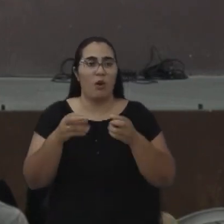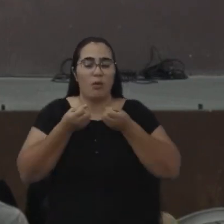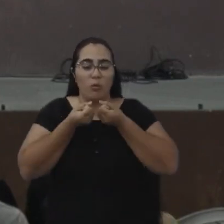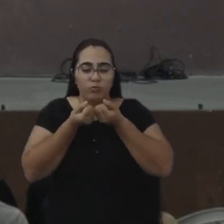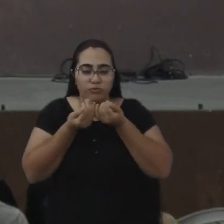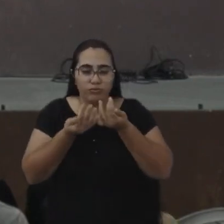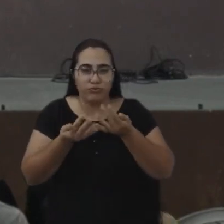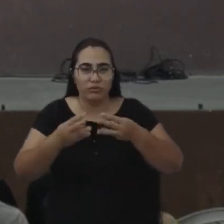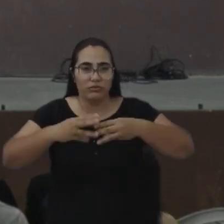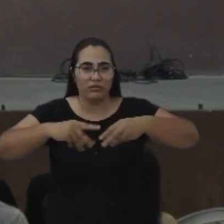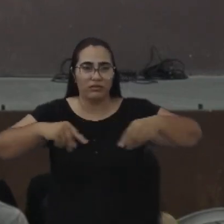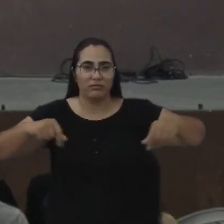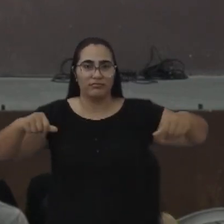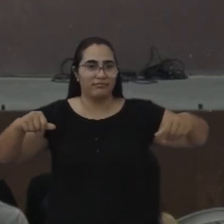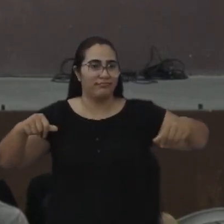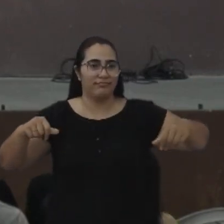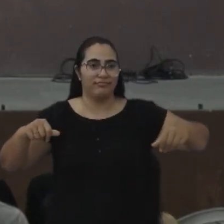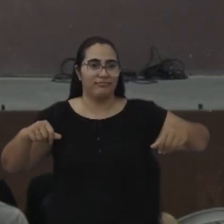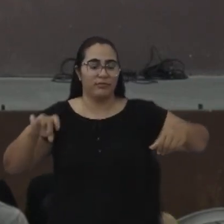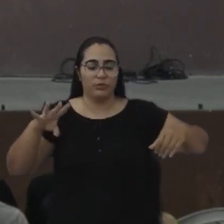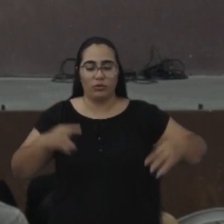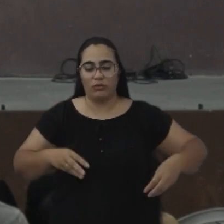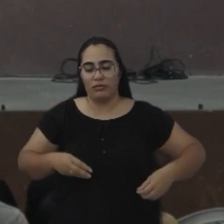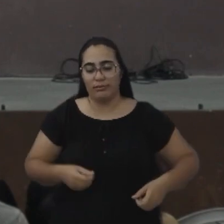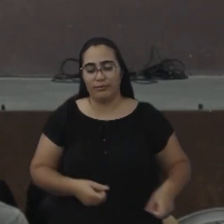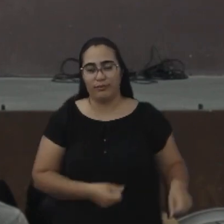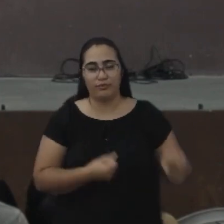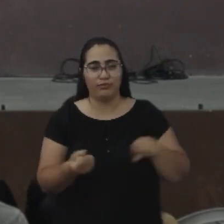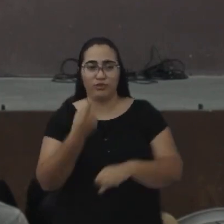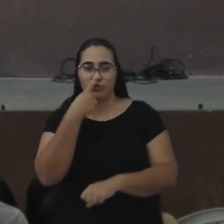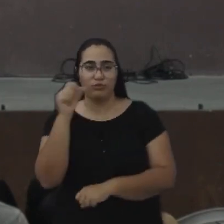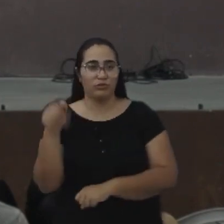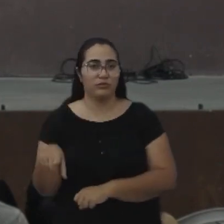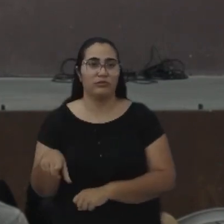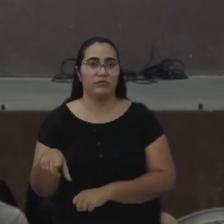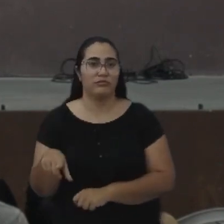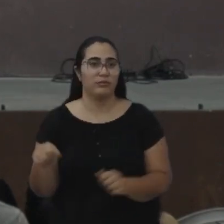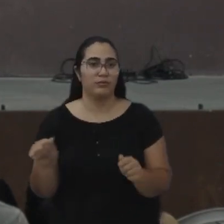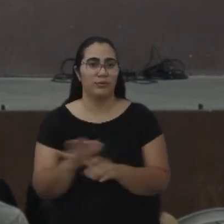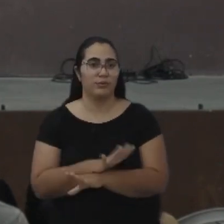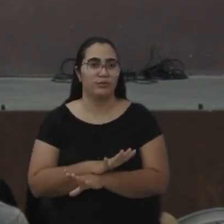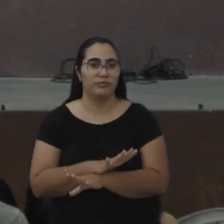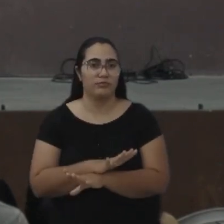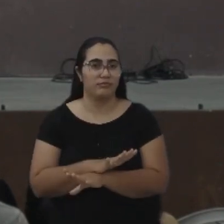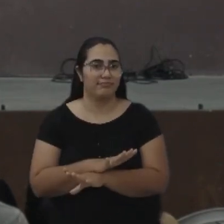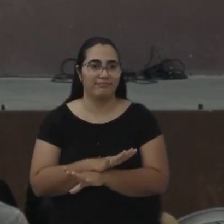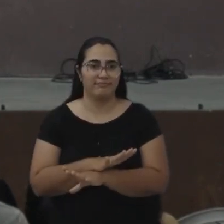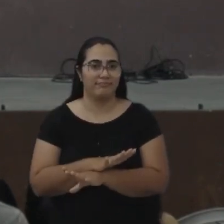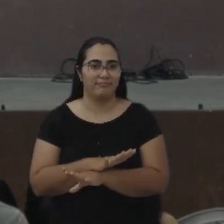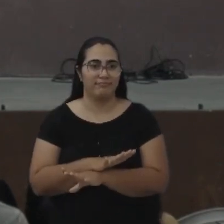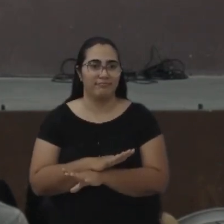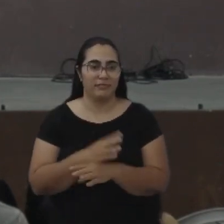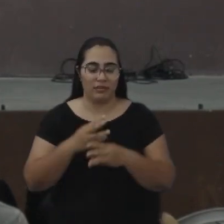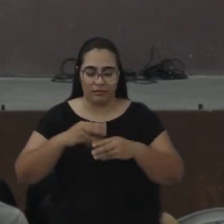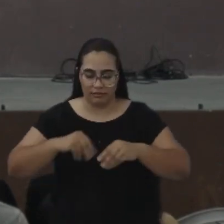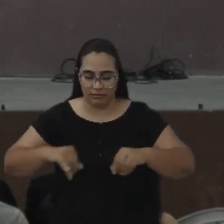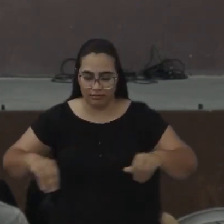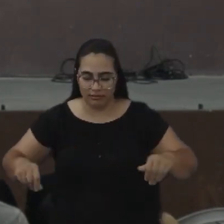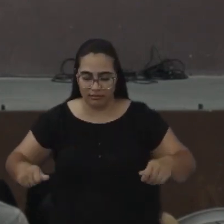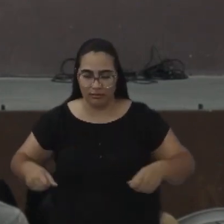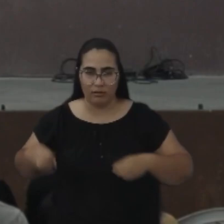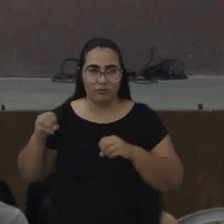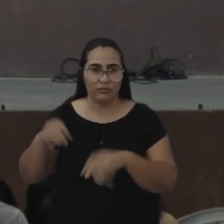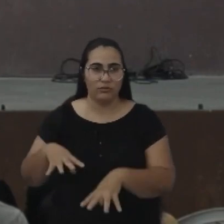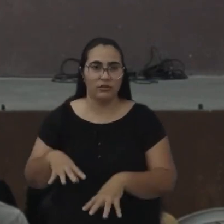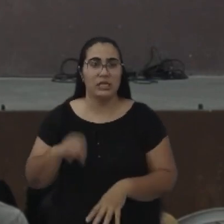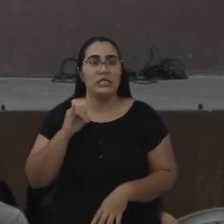só serve para virar areia, para virar chão, para virar terreno. Se